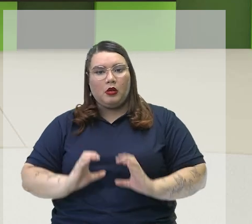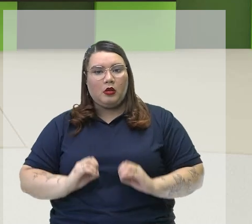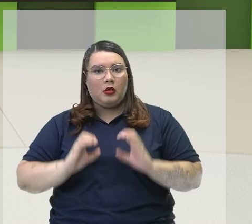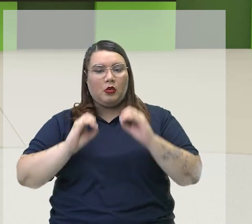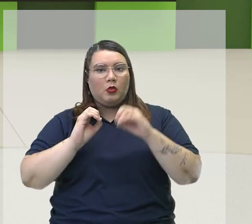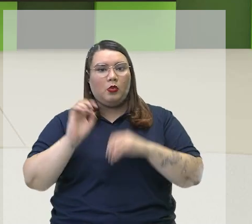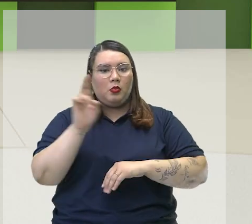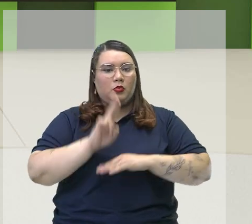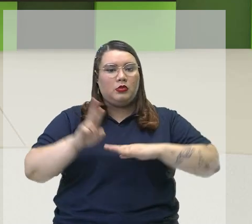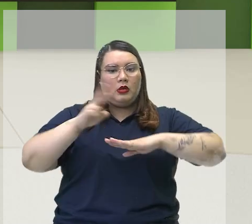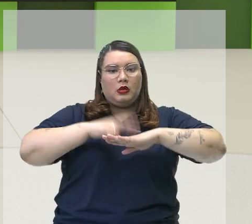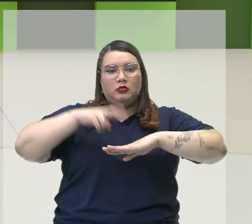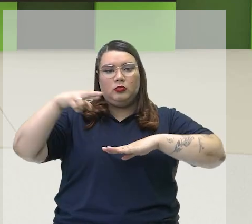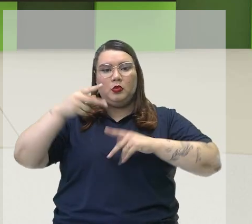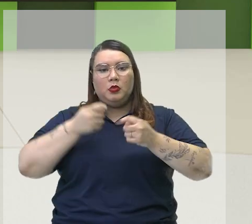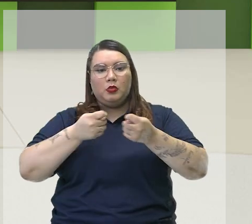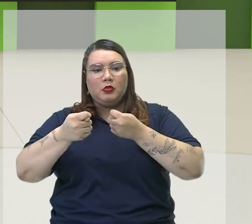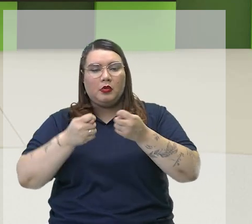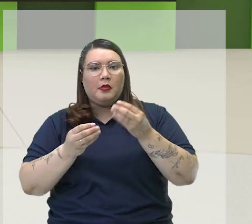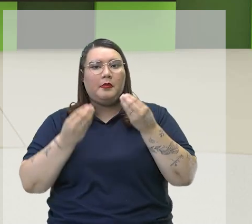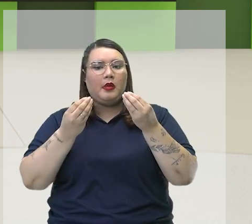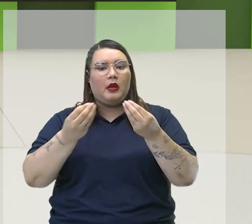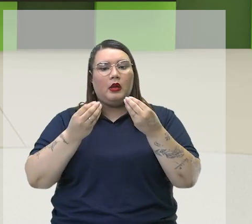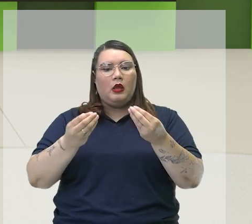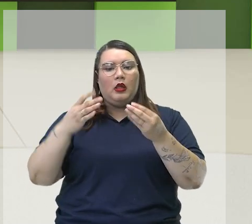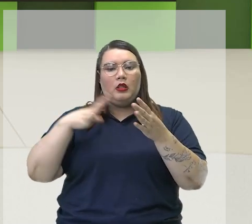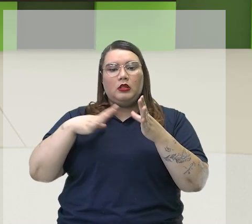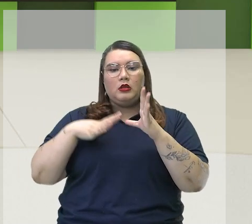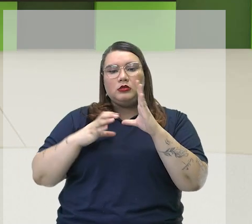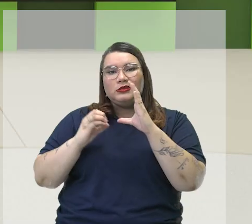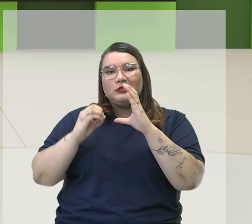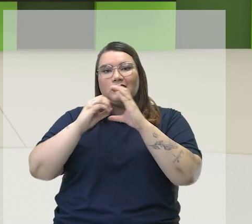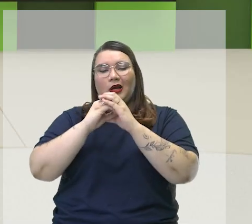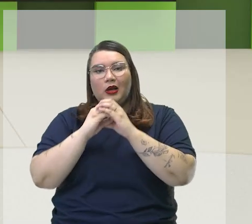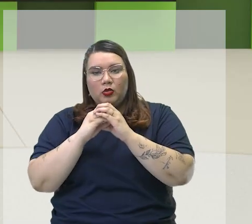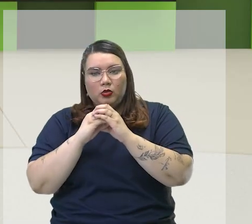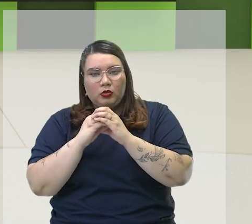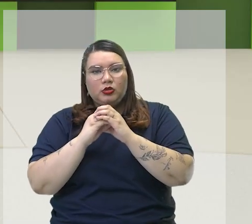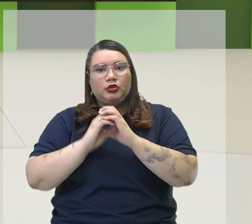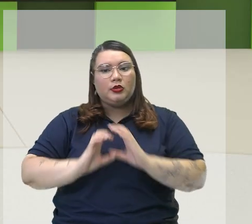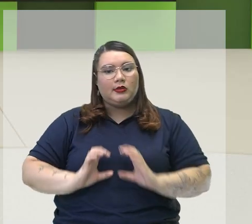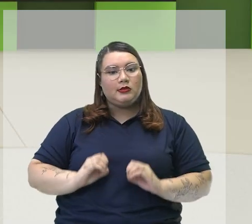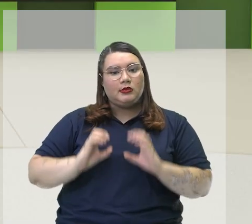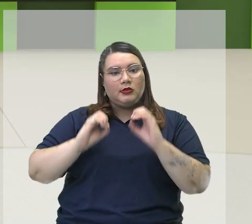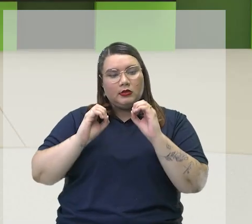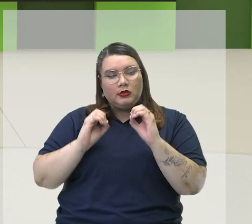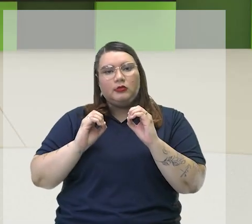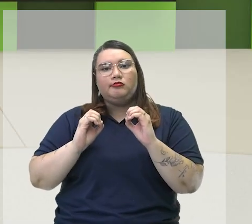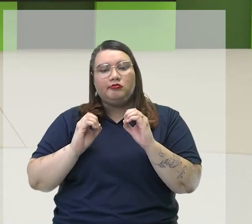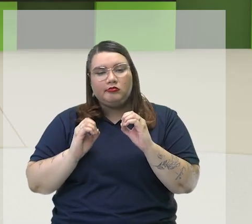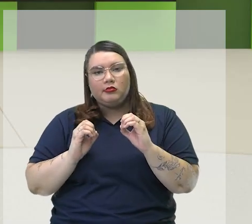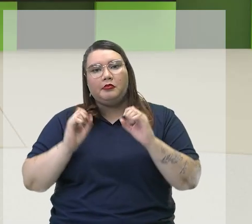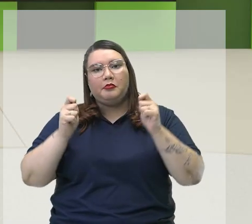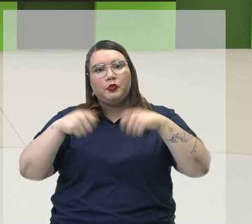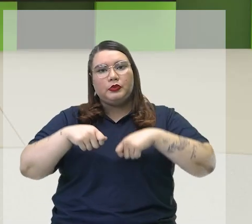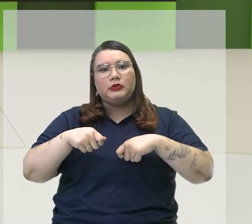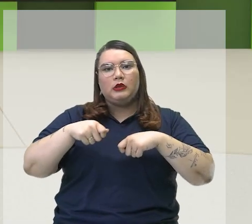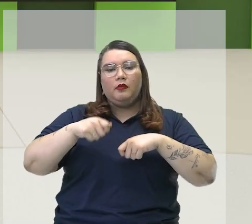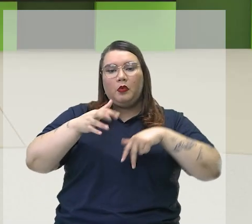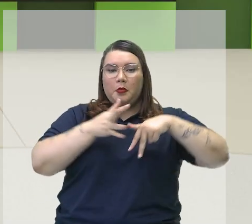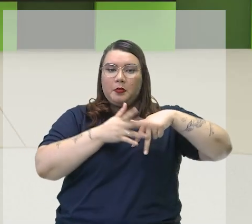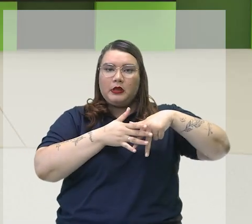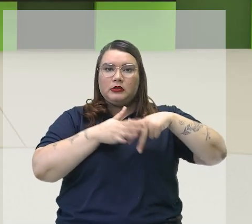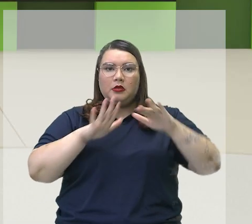utilizando radiações controladas para destruir células tumorais, melhorando a qualidade